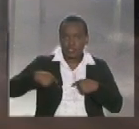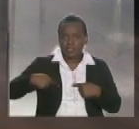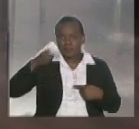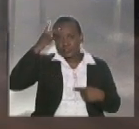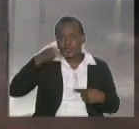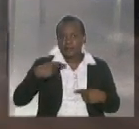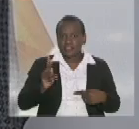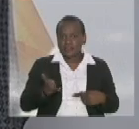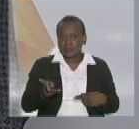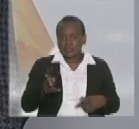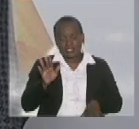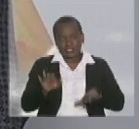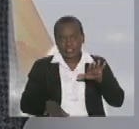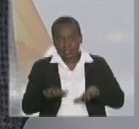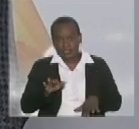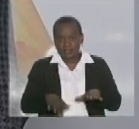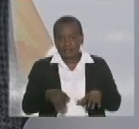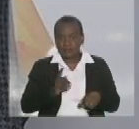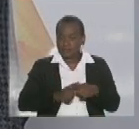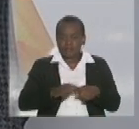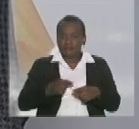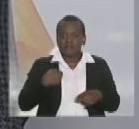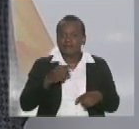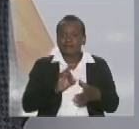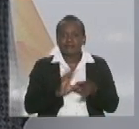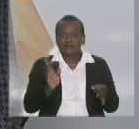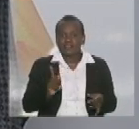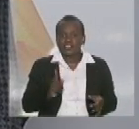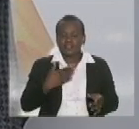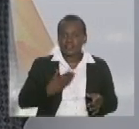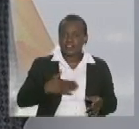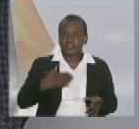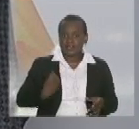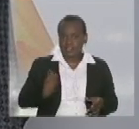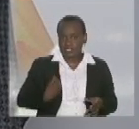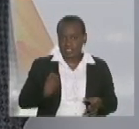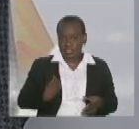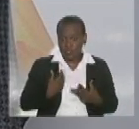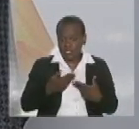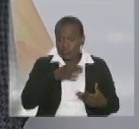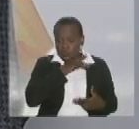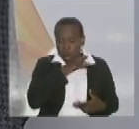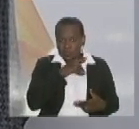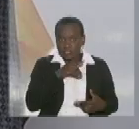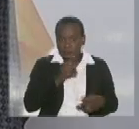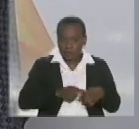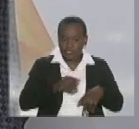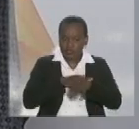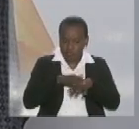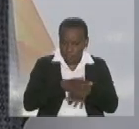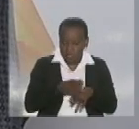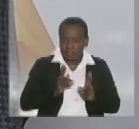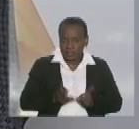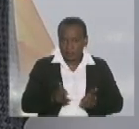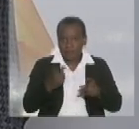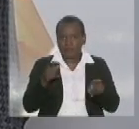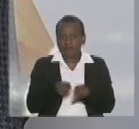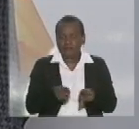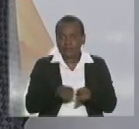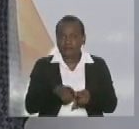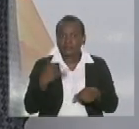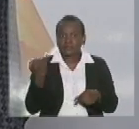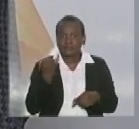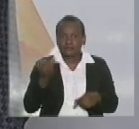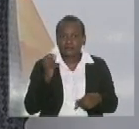violenta, né, em alguns momentos, assim, de não se permitir mesmo viver coisas ruins. E é uma coisa que a gente conversa sempre